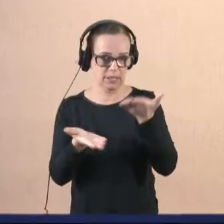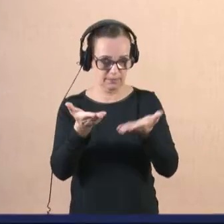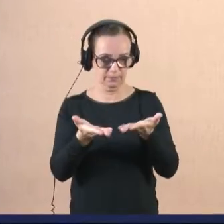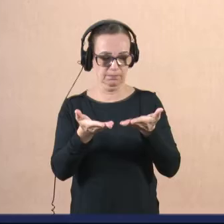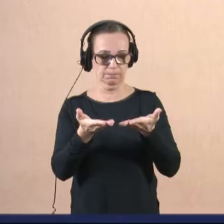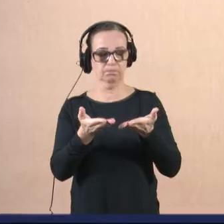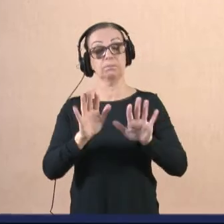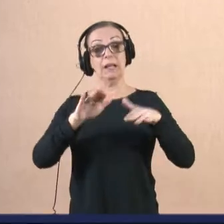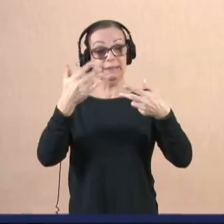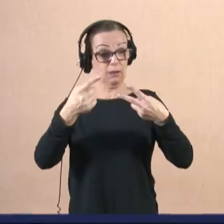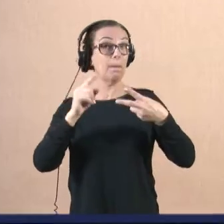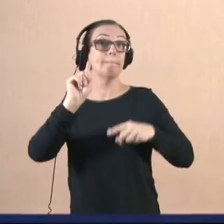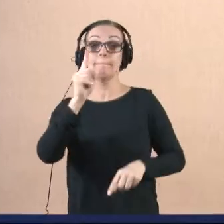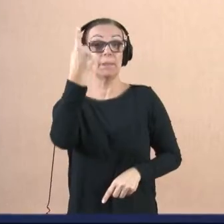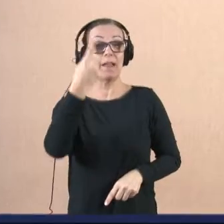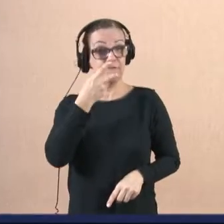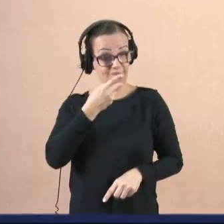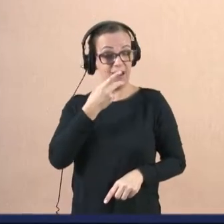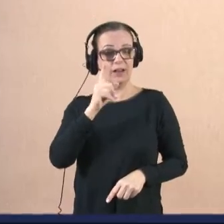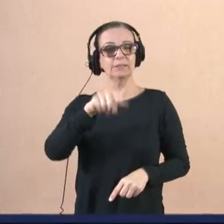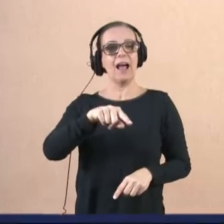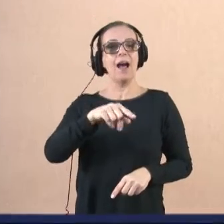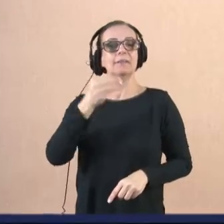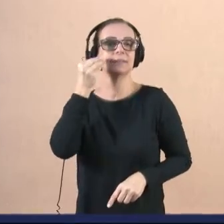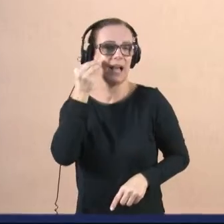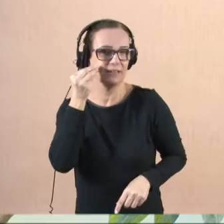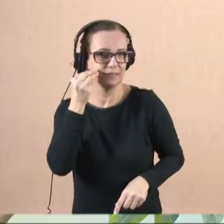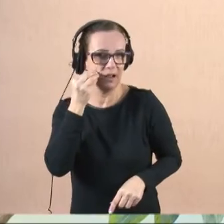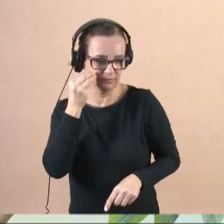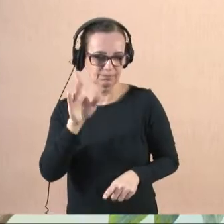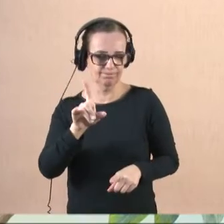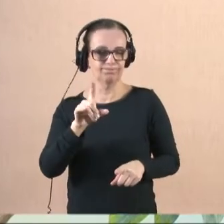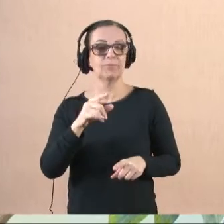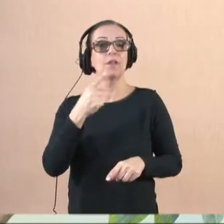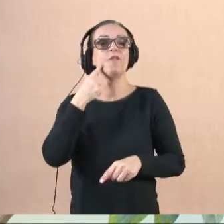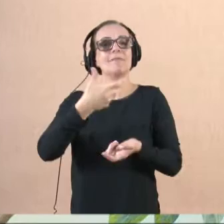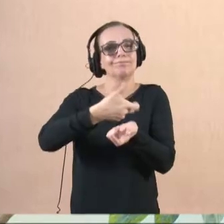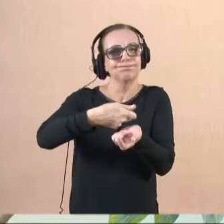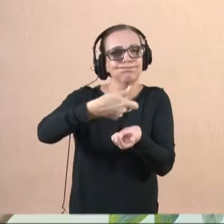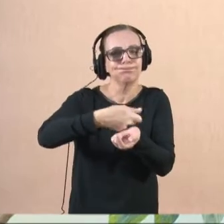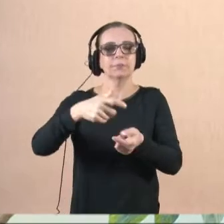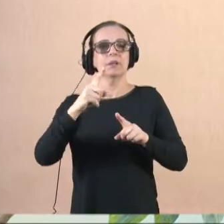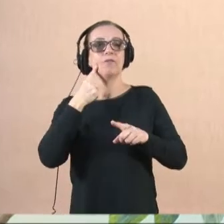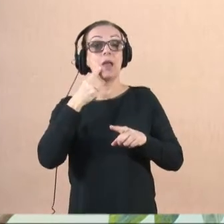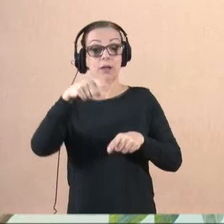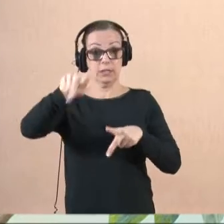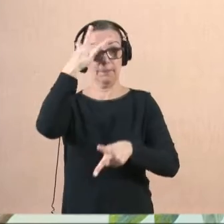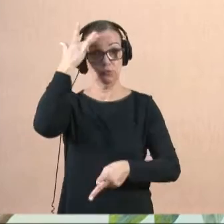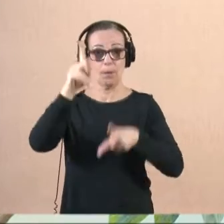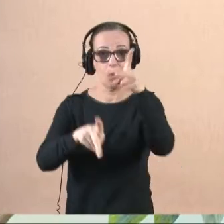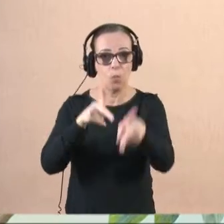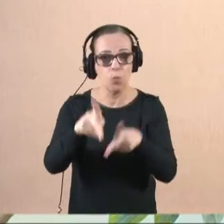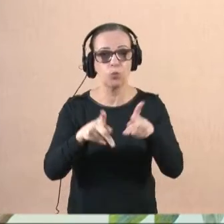primeiro falando da testagem uma masiva testagem foi realizada para a população tanto nos